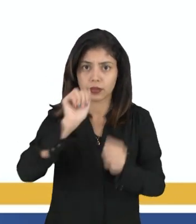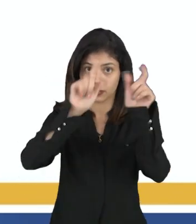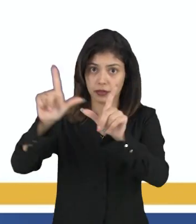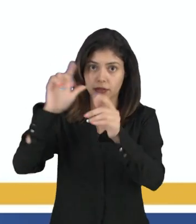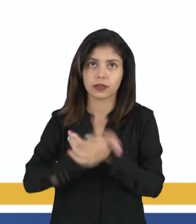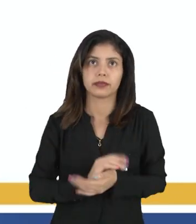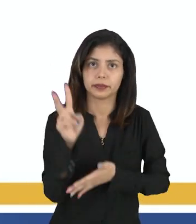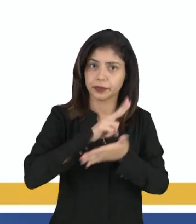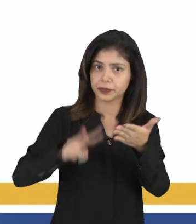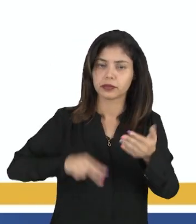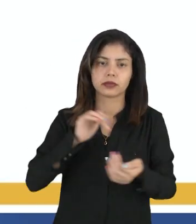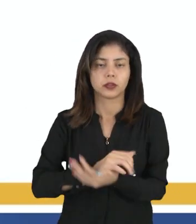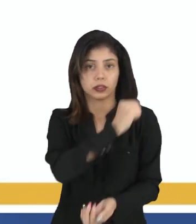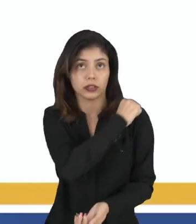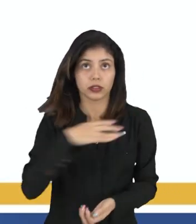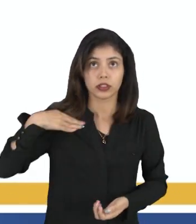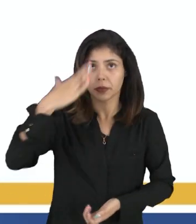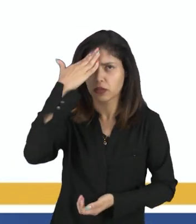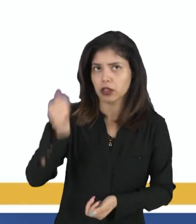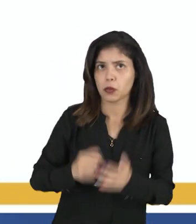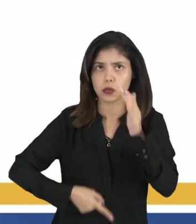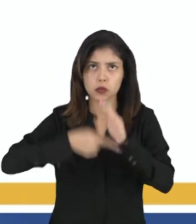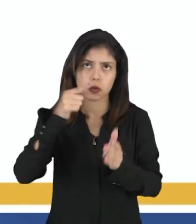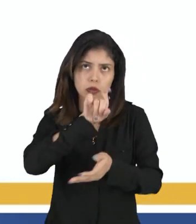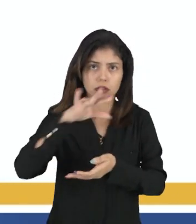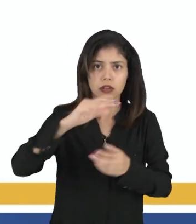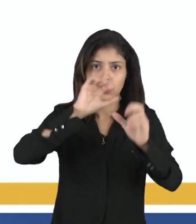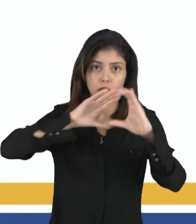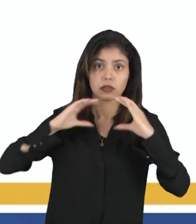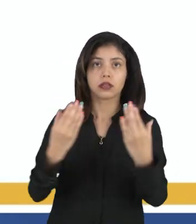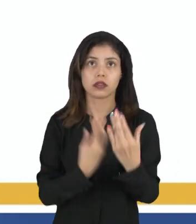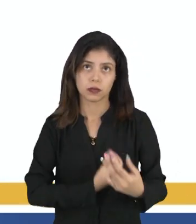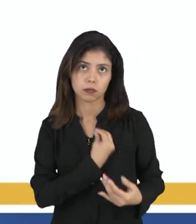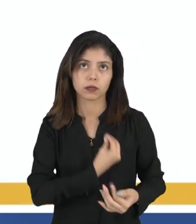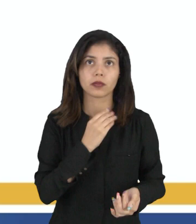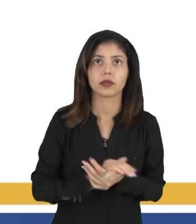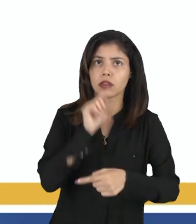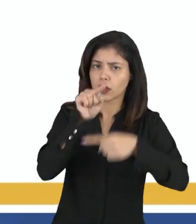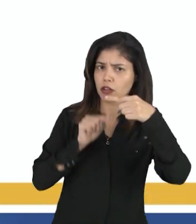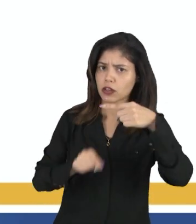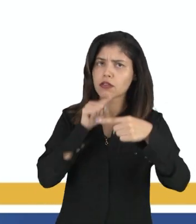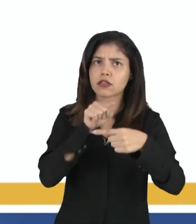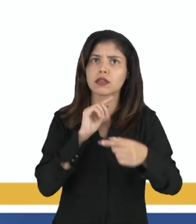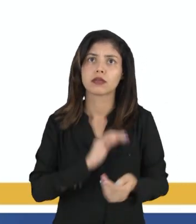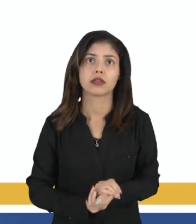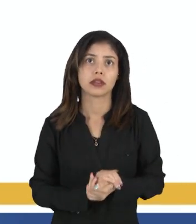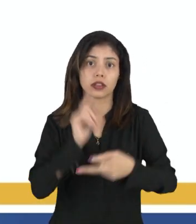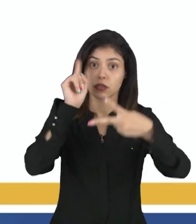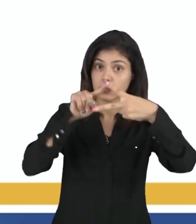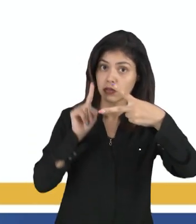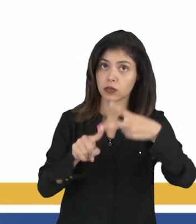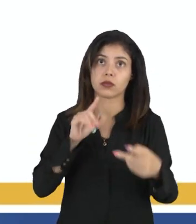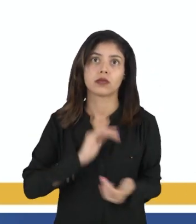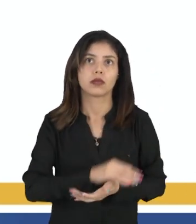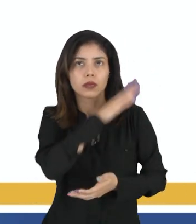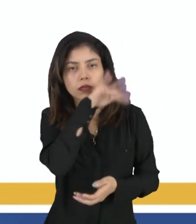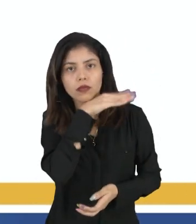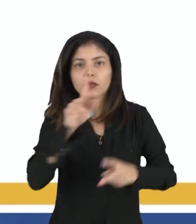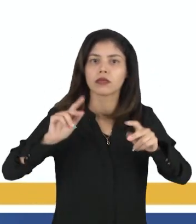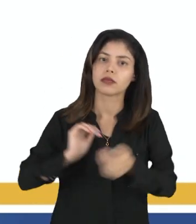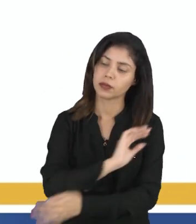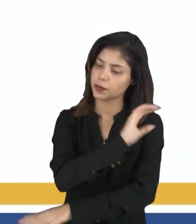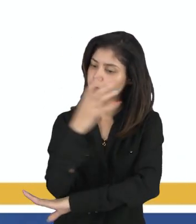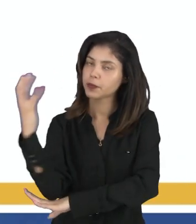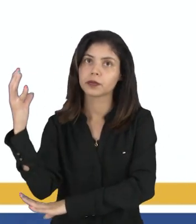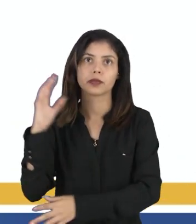telinha. Aristóteles, pelo que se sabe, foi o primeiro a classificar os seres vivos. Ele dividiu-os em dois grupos,